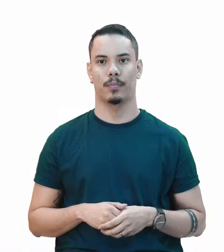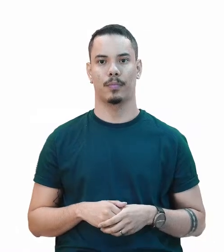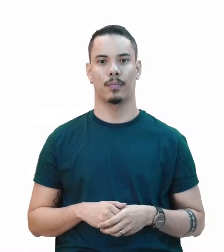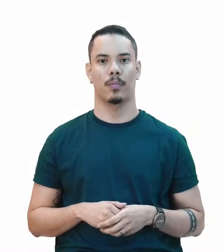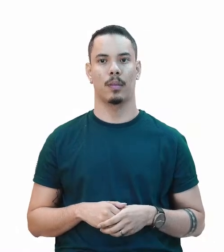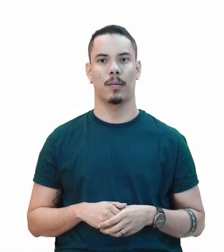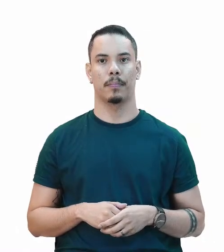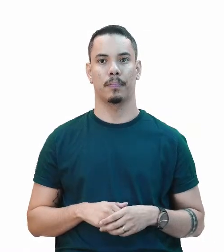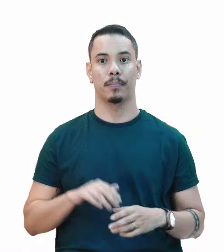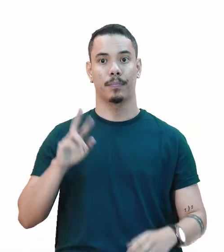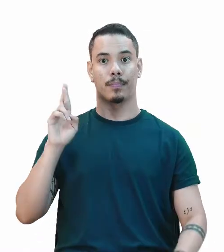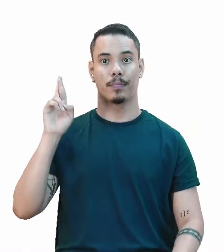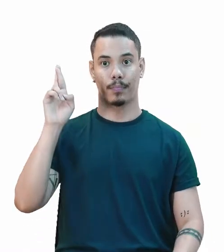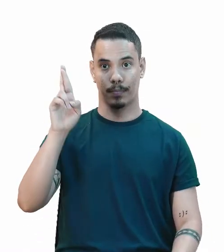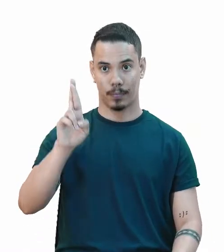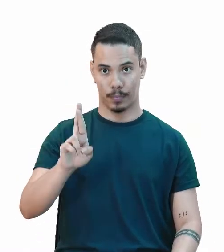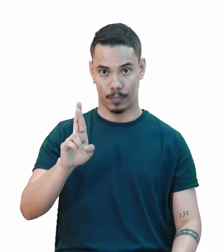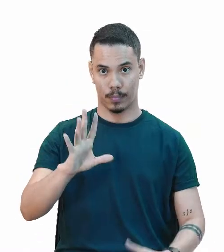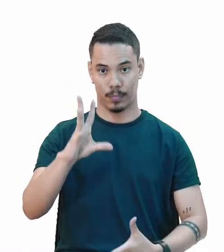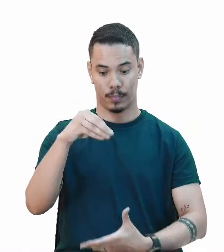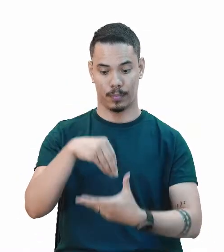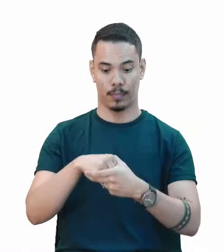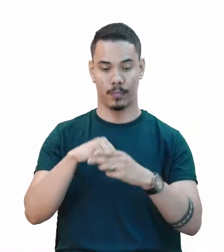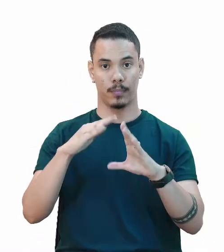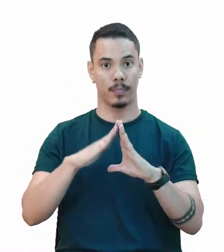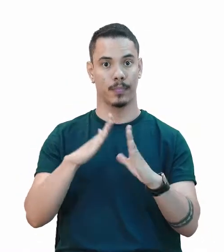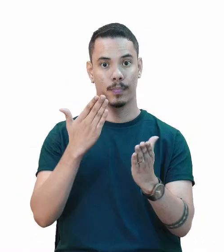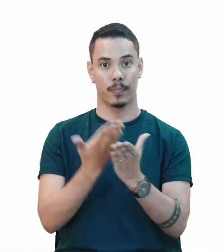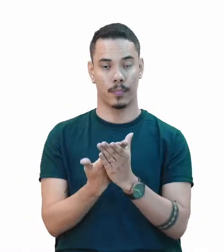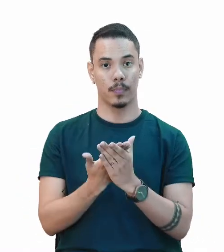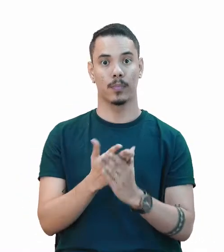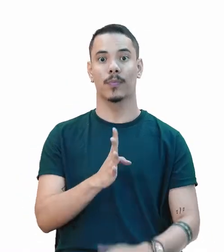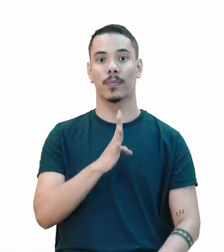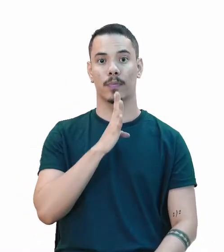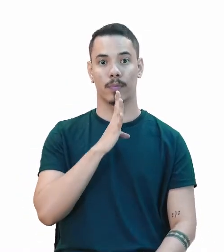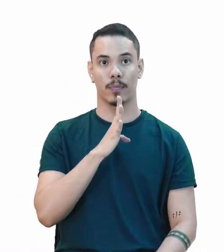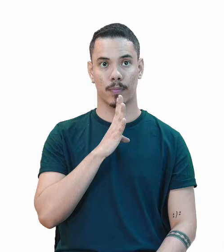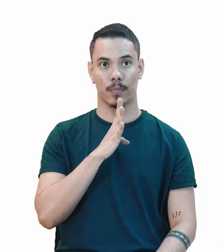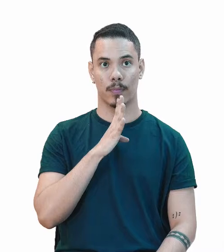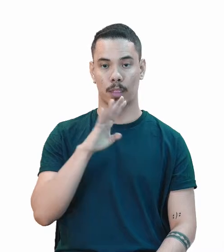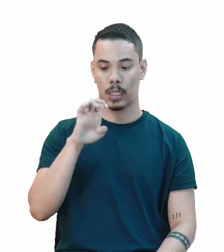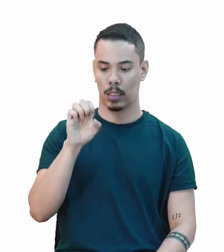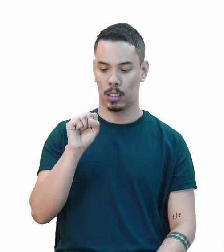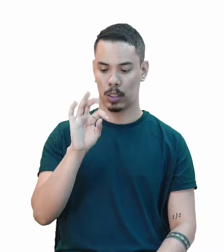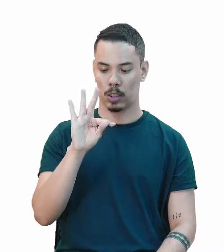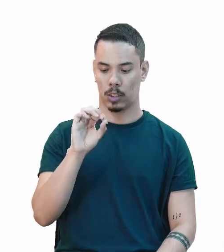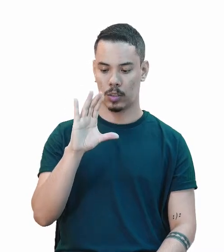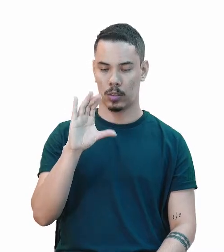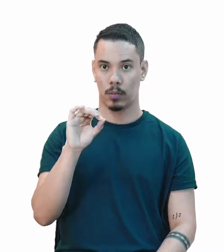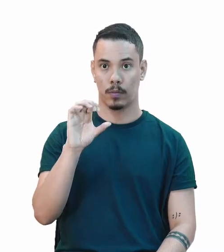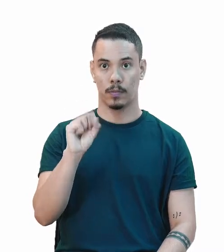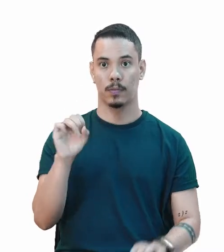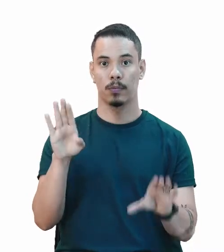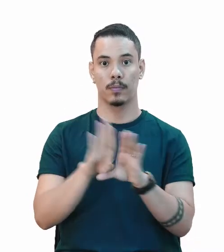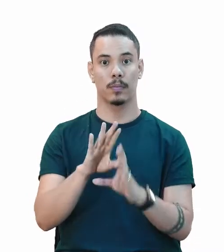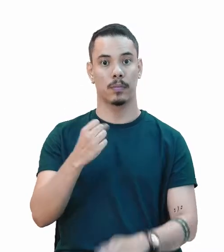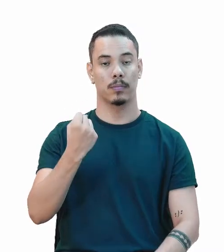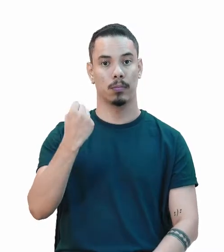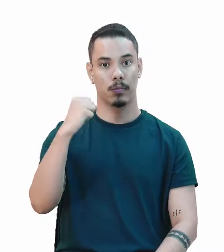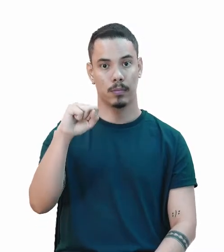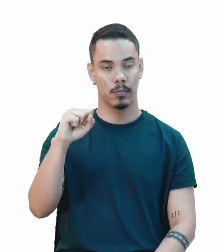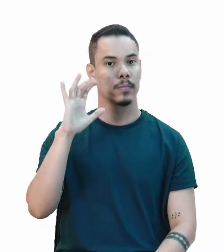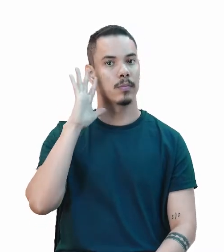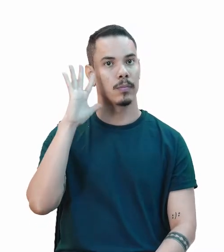Os representantes dessa escola eram conhecidos como estoicos e defendiam a noção de